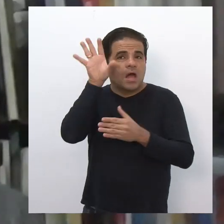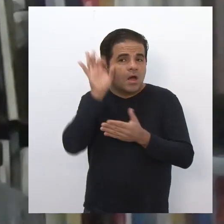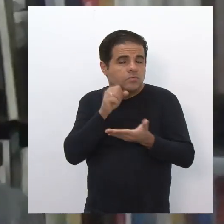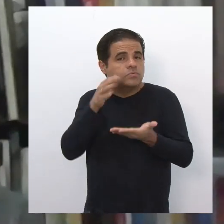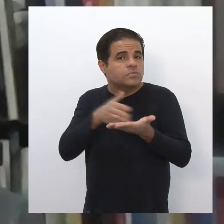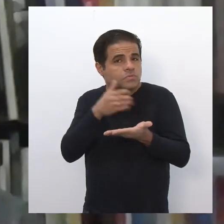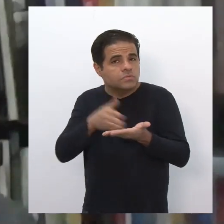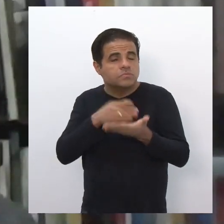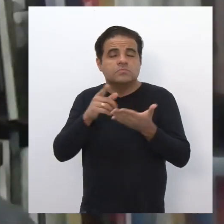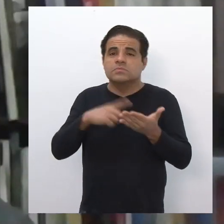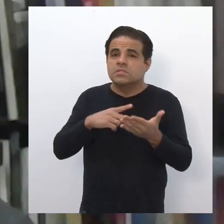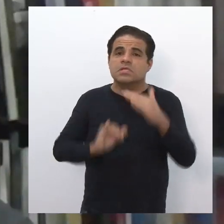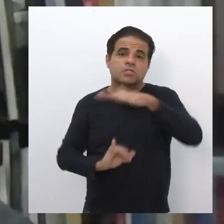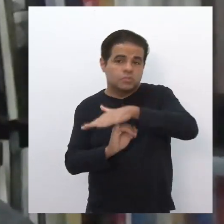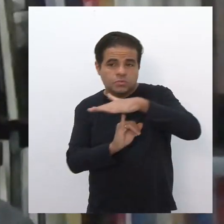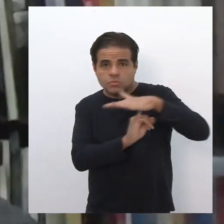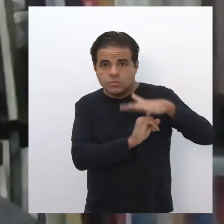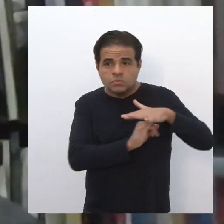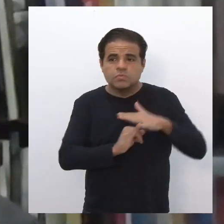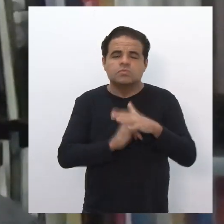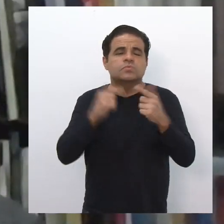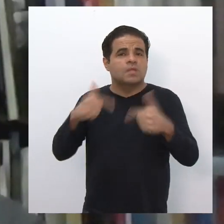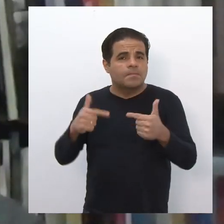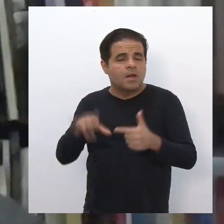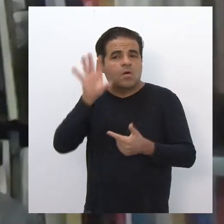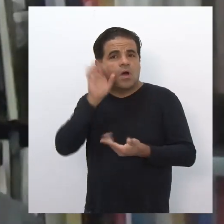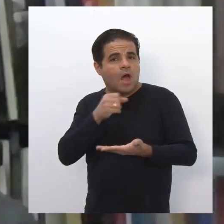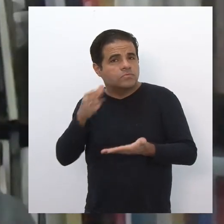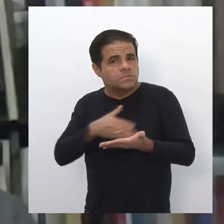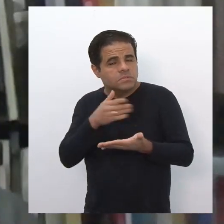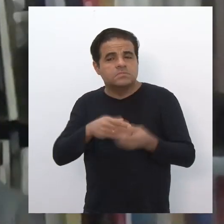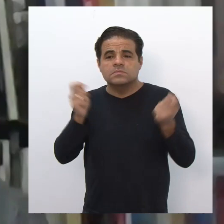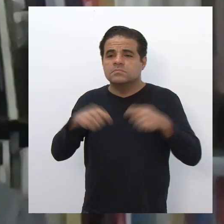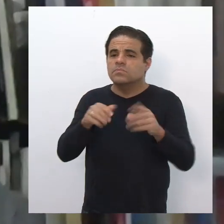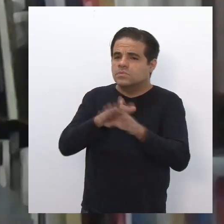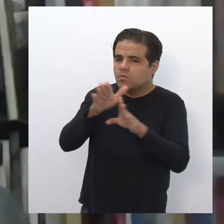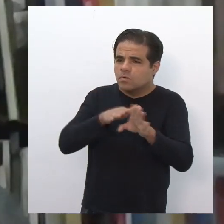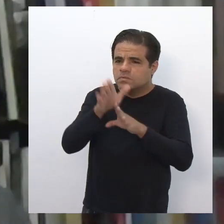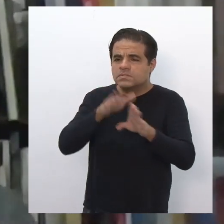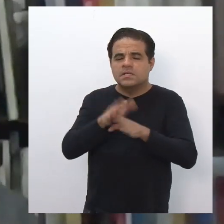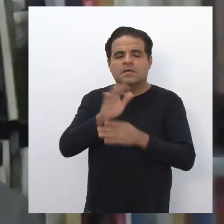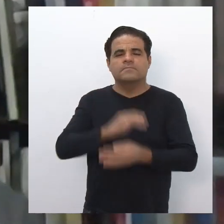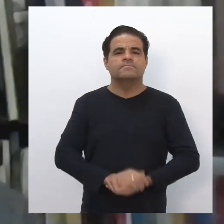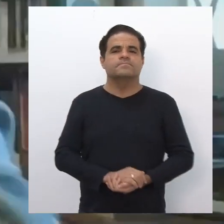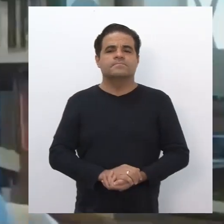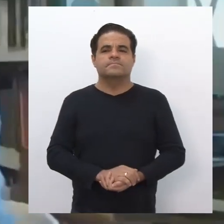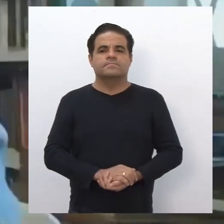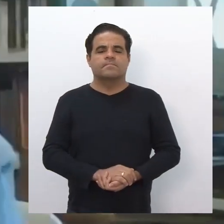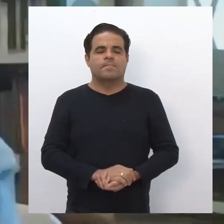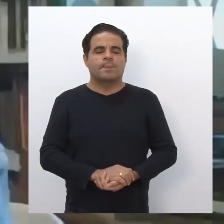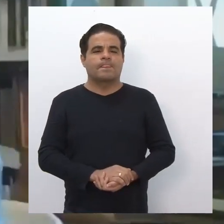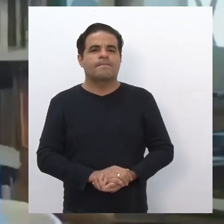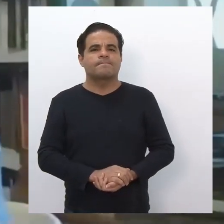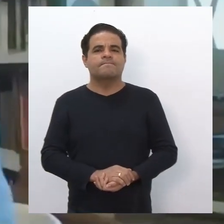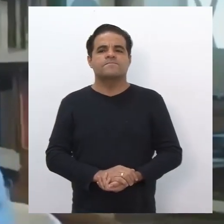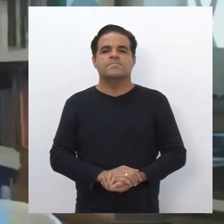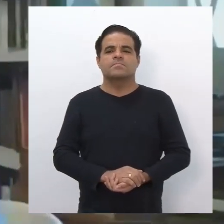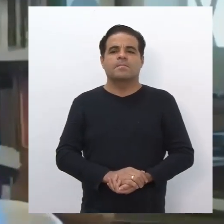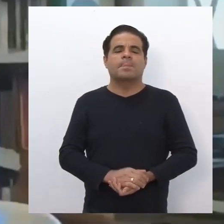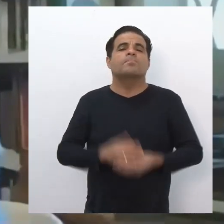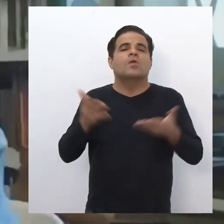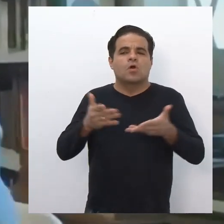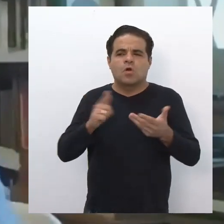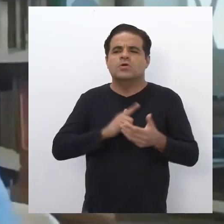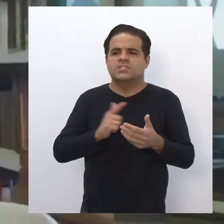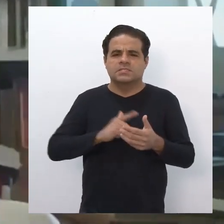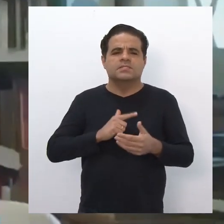audiolivros? E se tem instituições que trabalham com audiolivros que você poderia recomendar? Olha, quer dizer, hoje